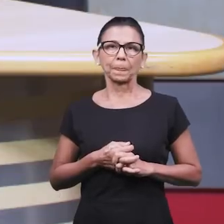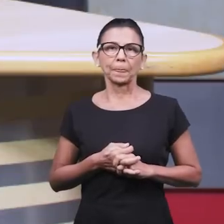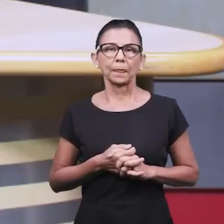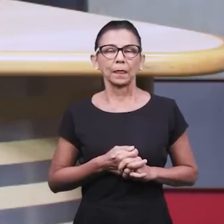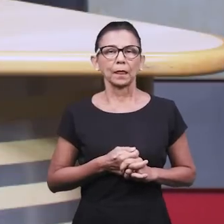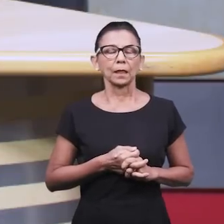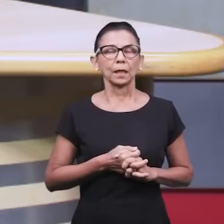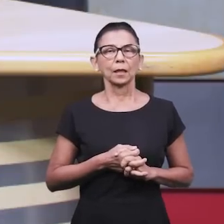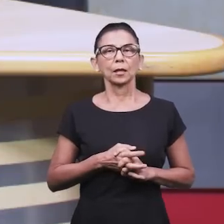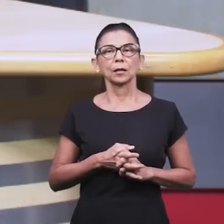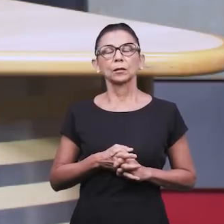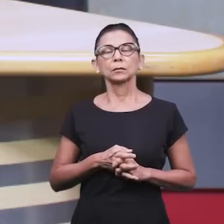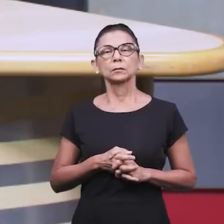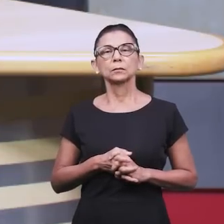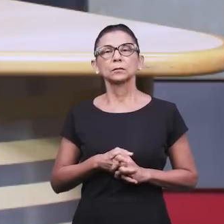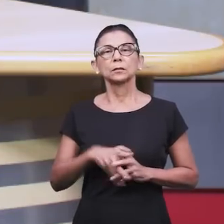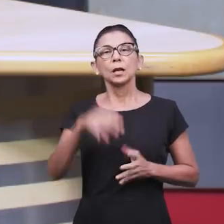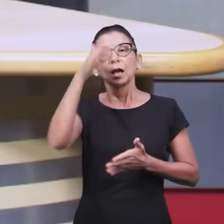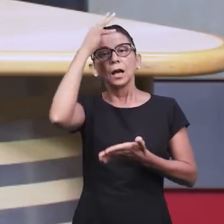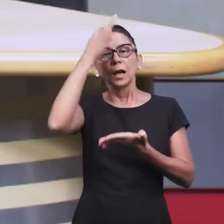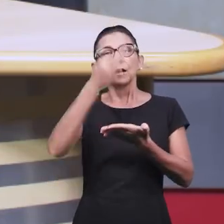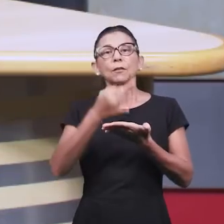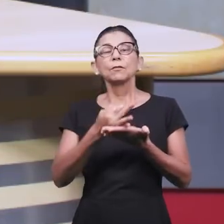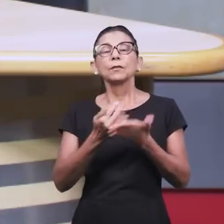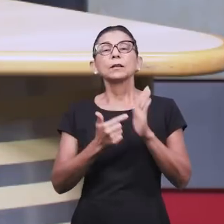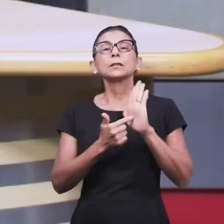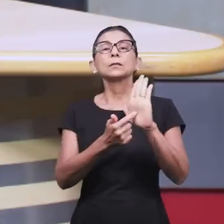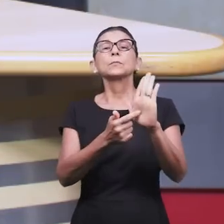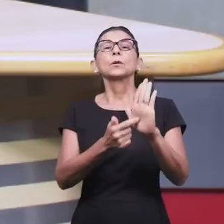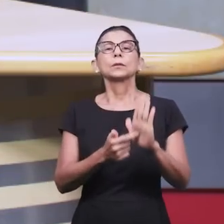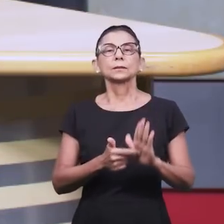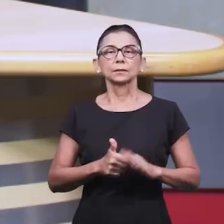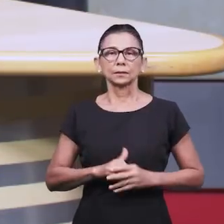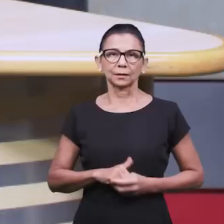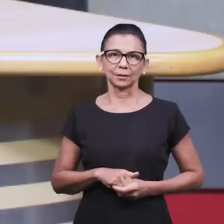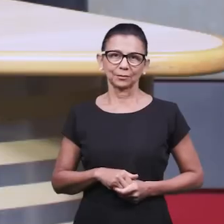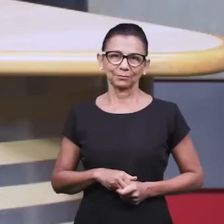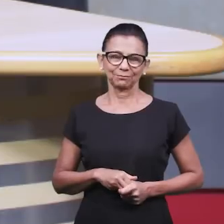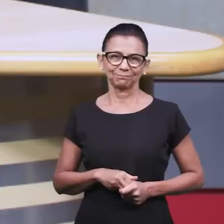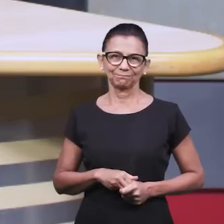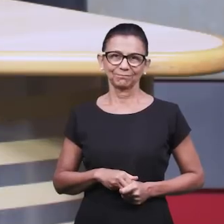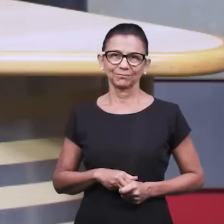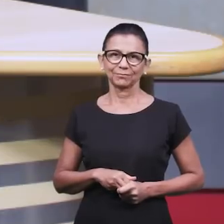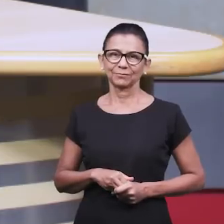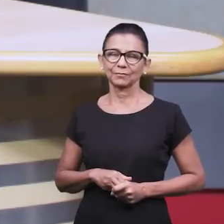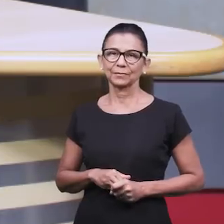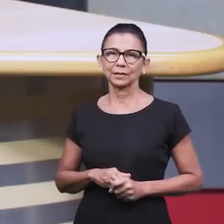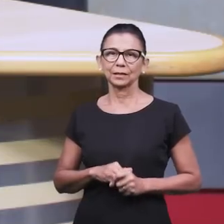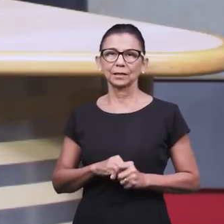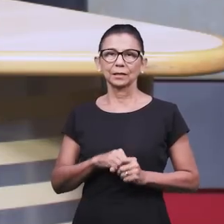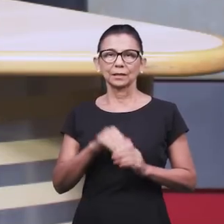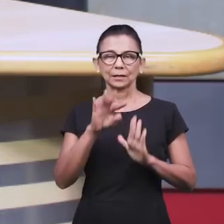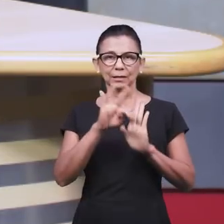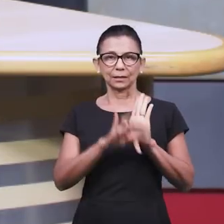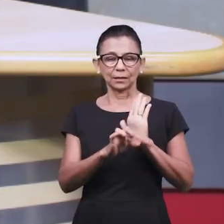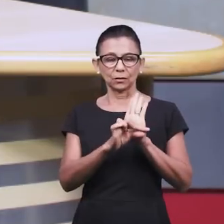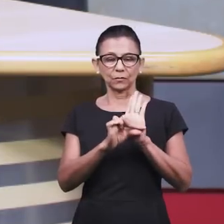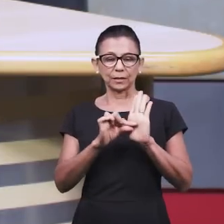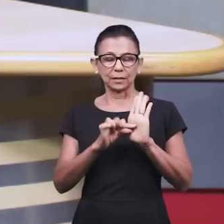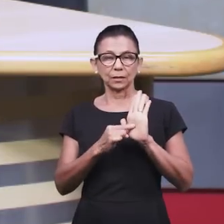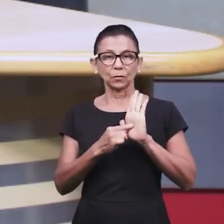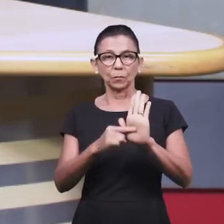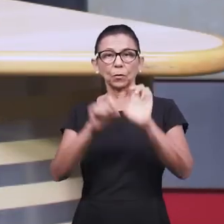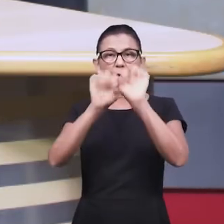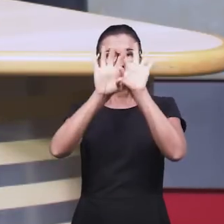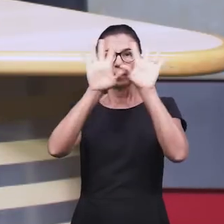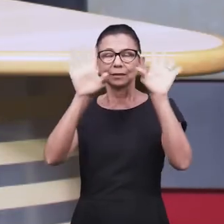Qual a fé que está descrita aqui? A fé que está descrita aqui, ela não é... Isso está claro nesse versículo. Essa